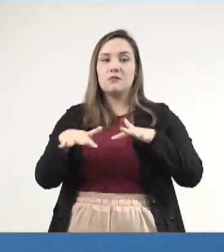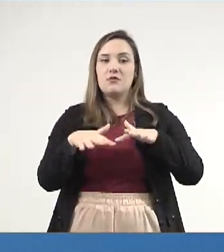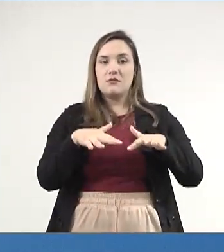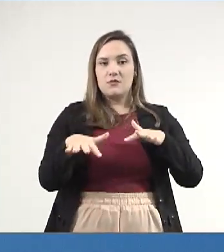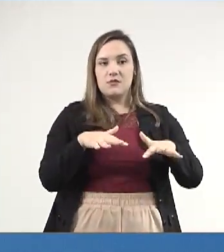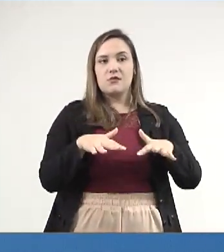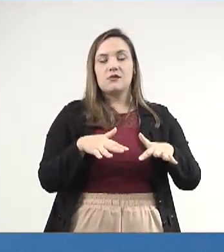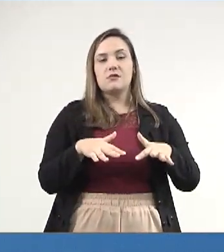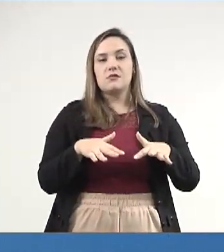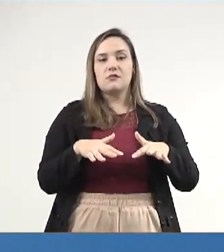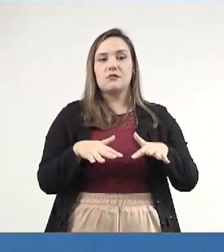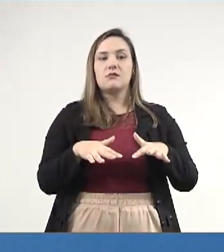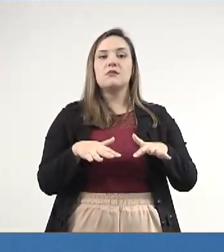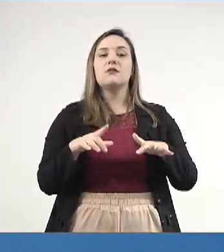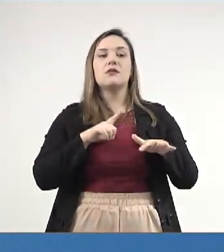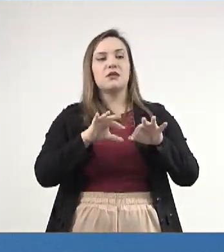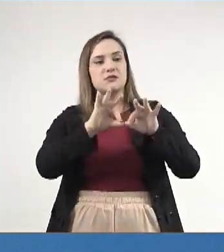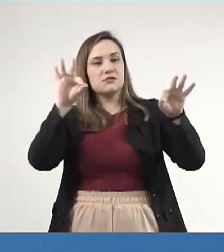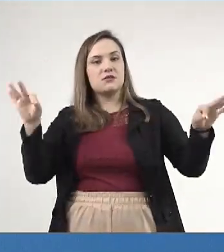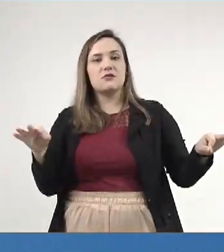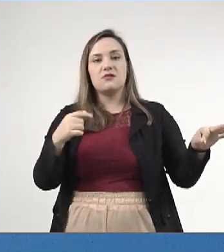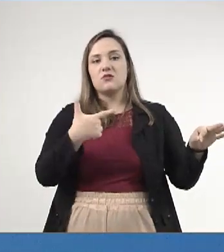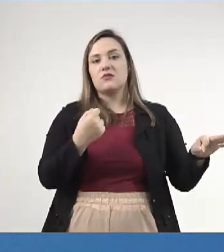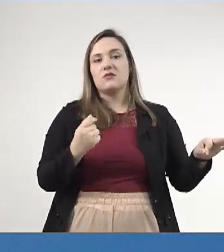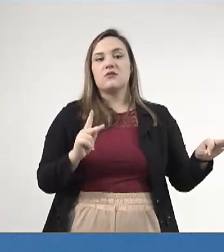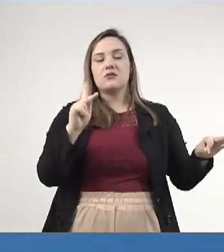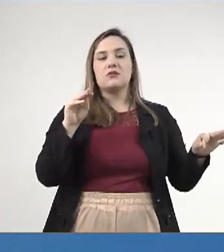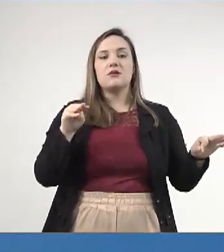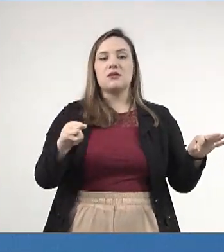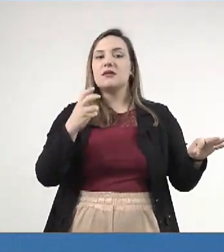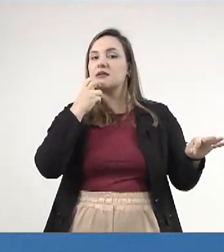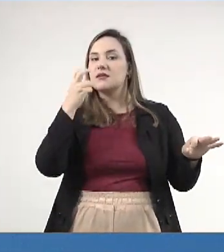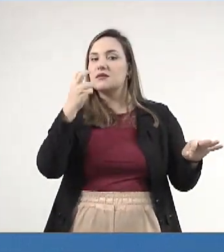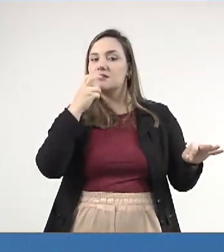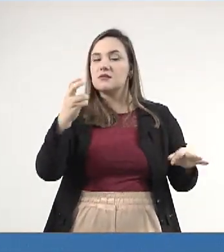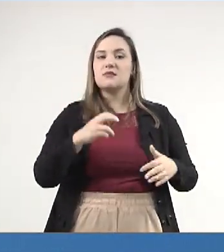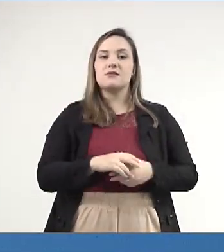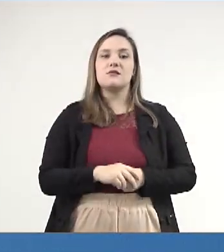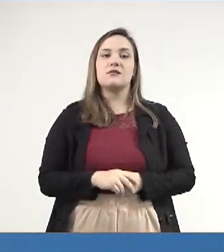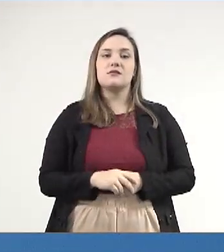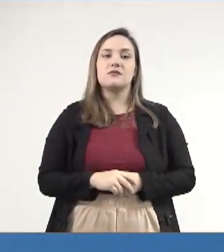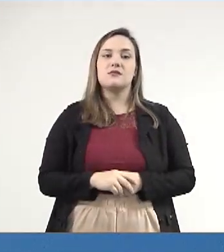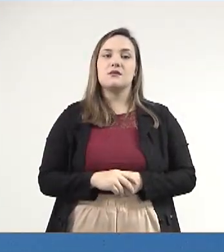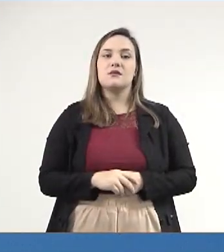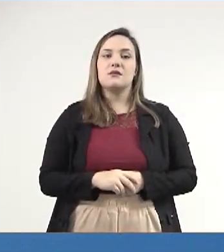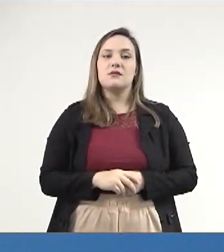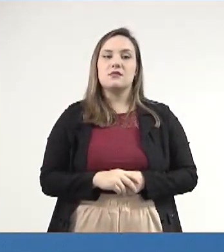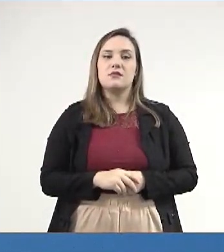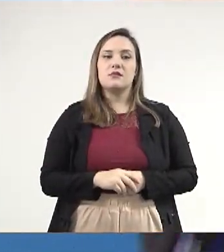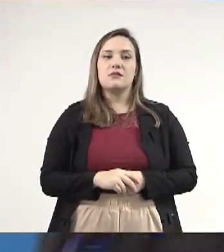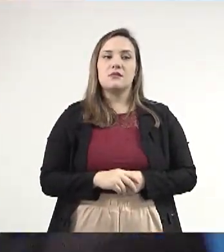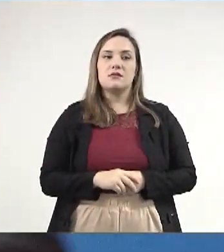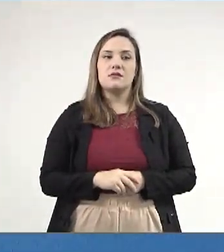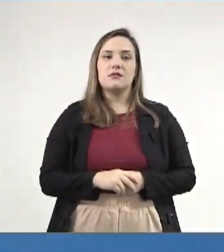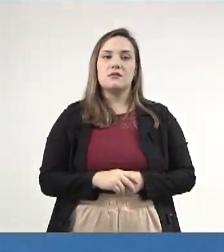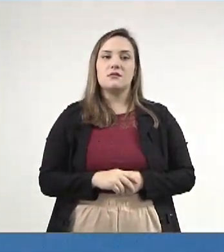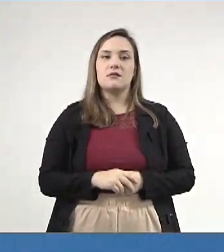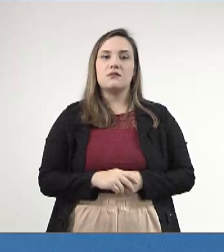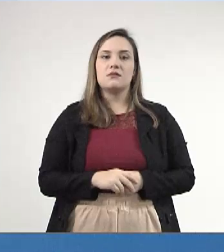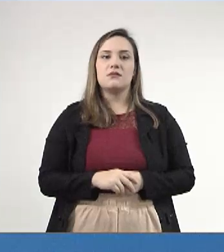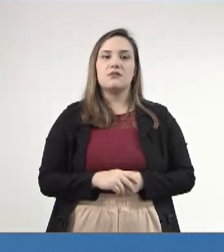20 quilômetros dali, presidente, e diziam, claramente gritava para eles, invasão zero, é isso que eu